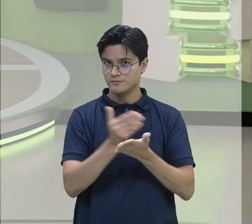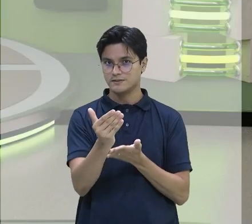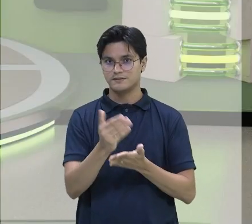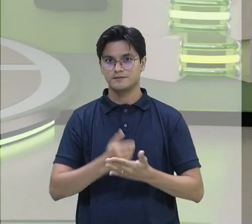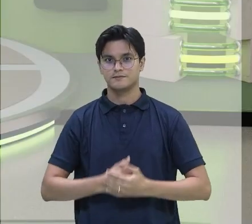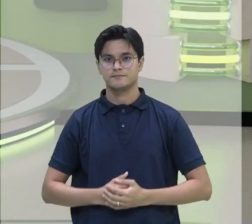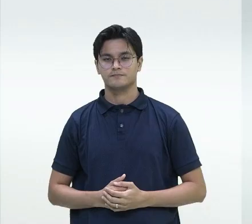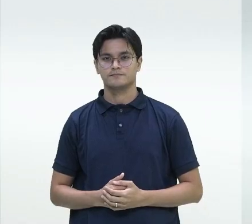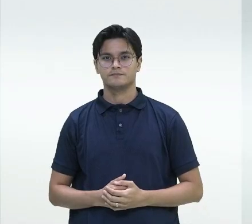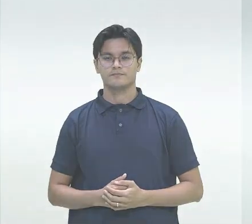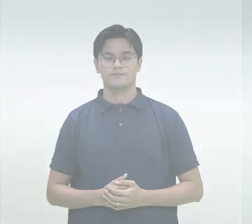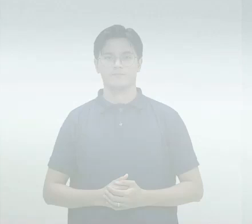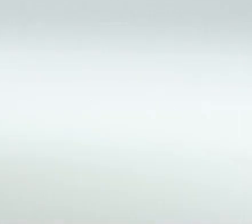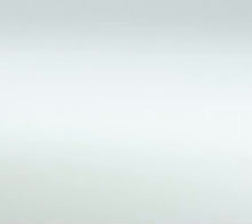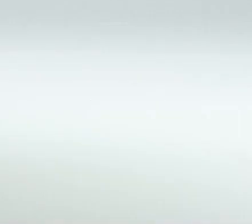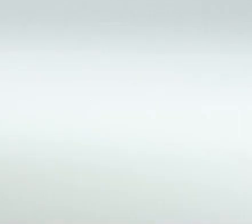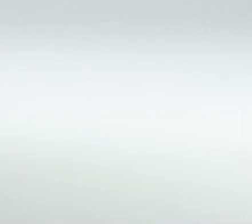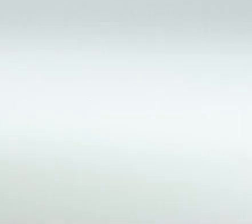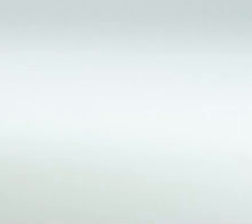aula.